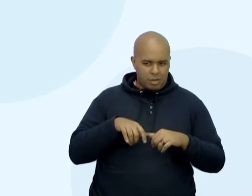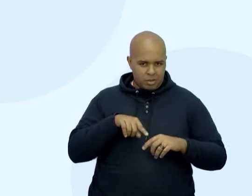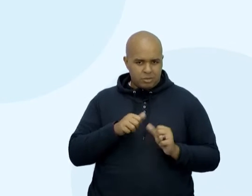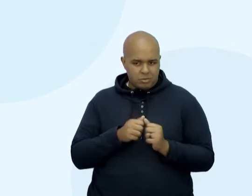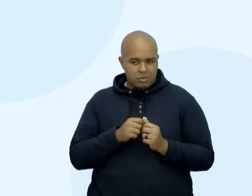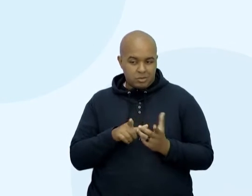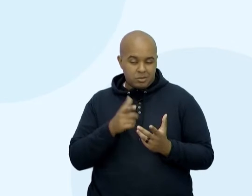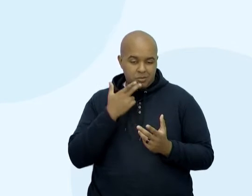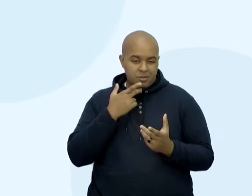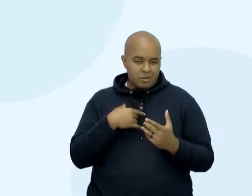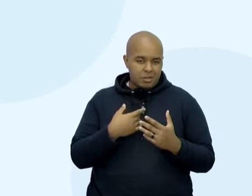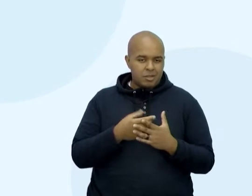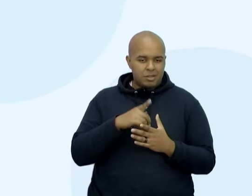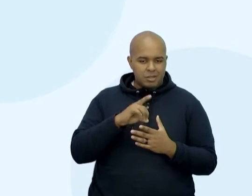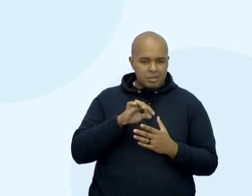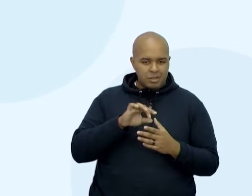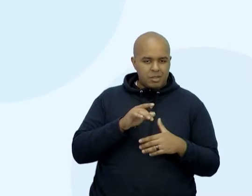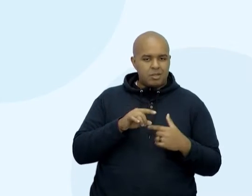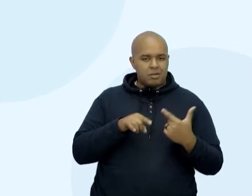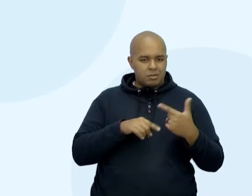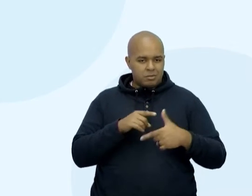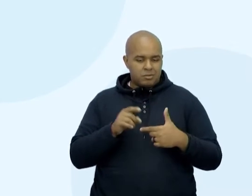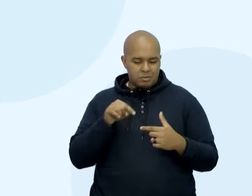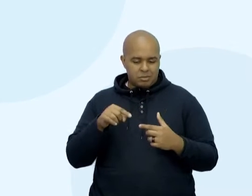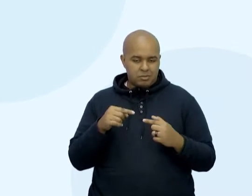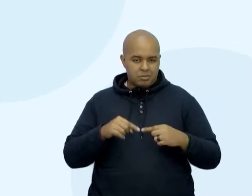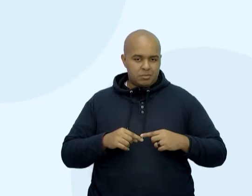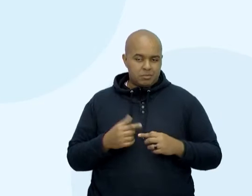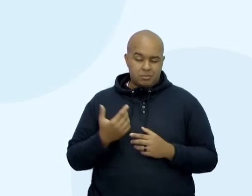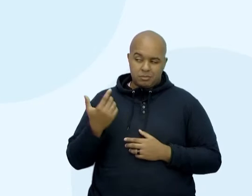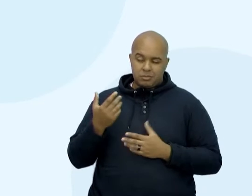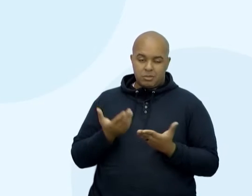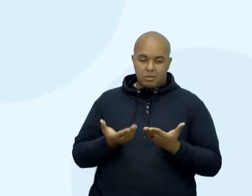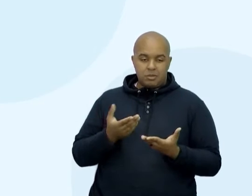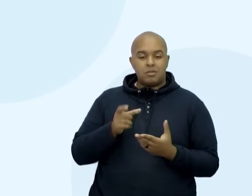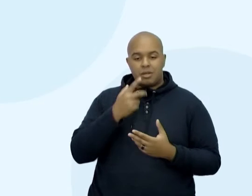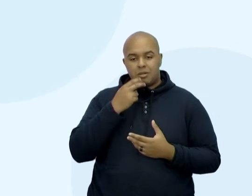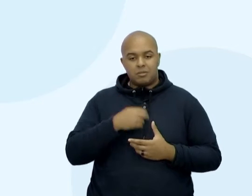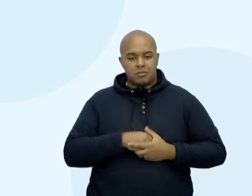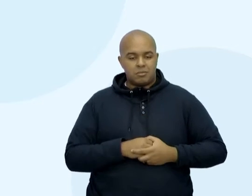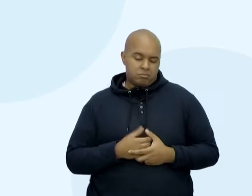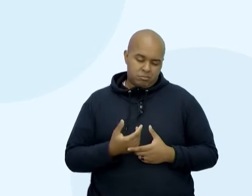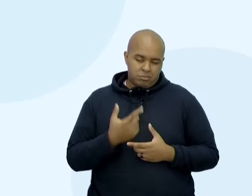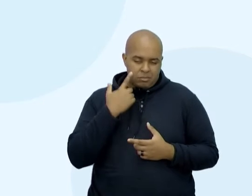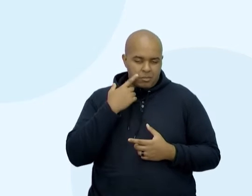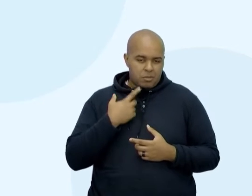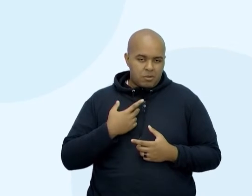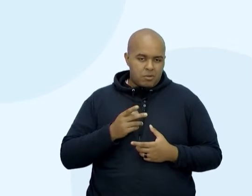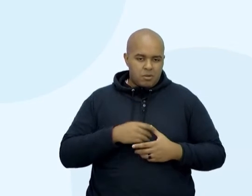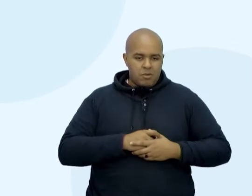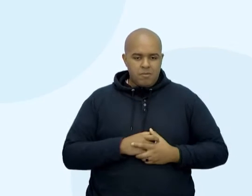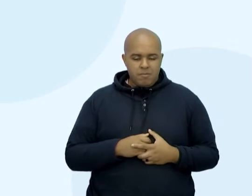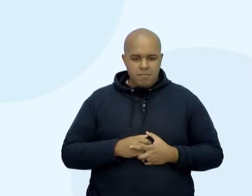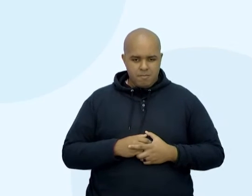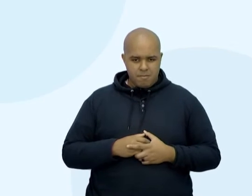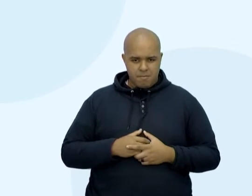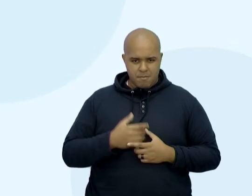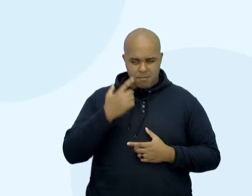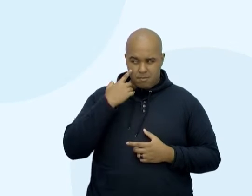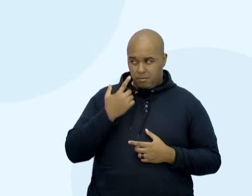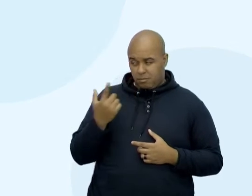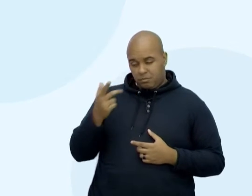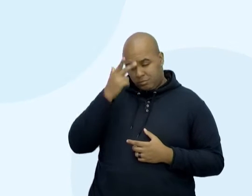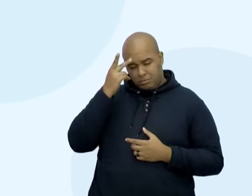com a gente vai falar em deslizar e rotacionar aí nessas condições de equilíbrio. O que você acha? Não, bora. Oxi. Vamos? Olha só,